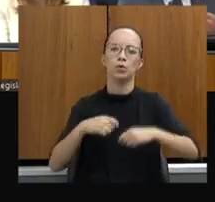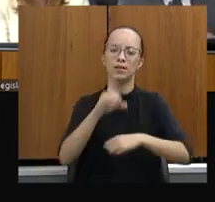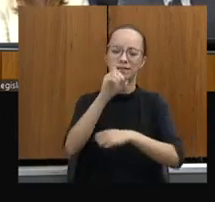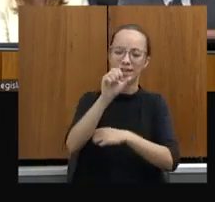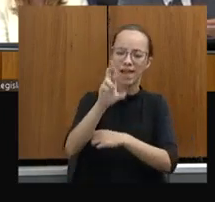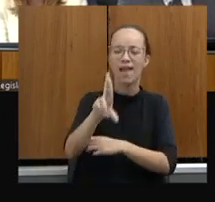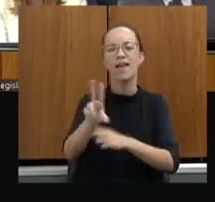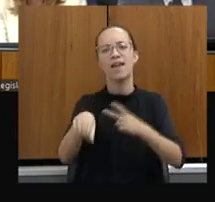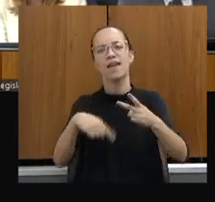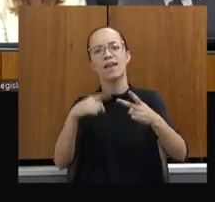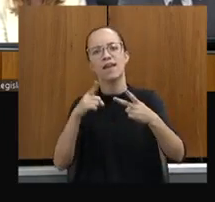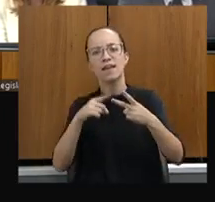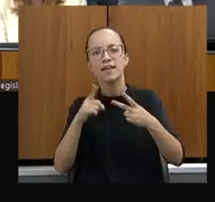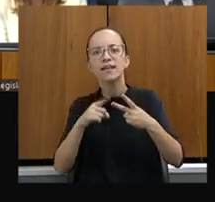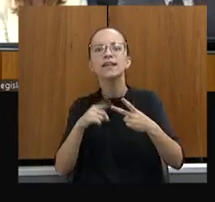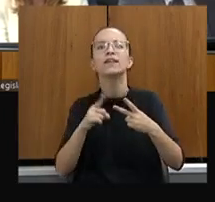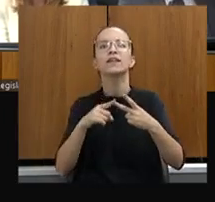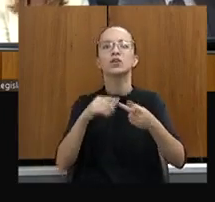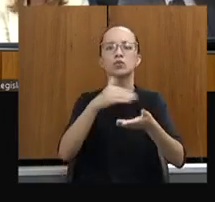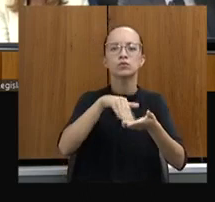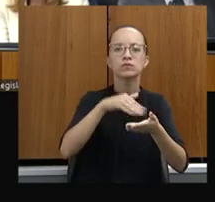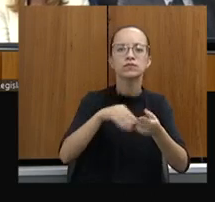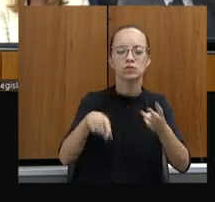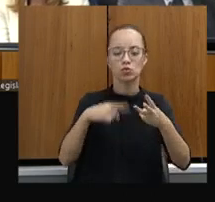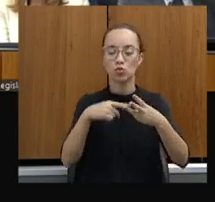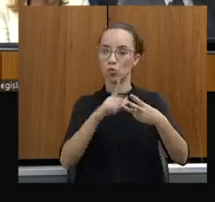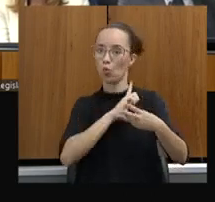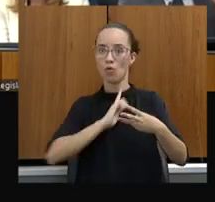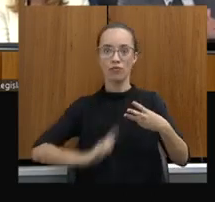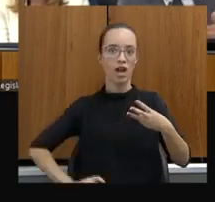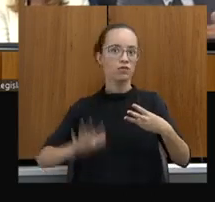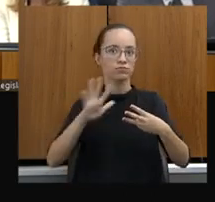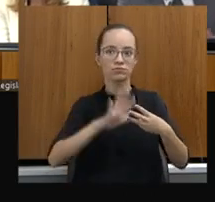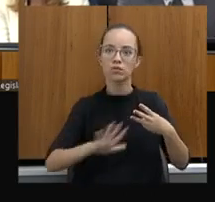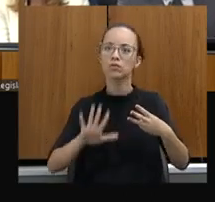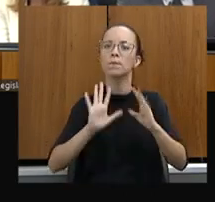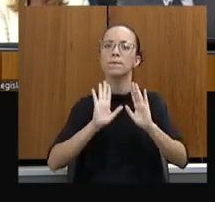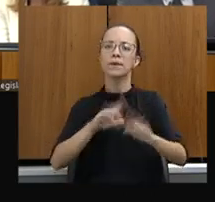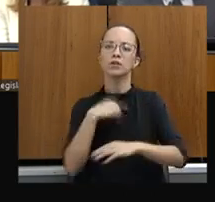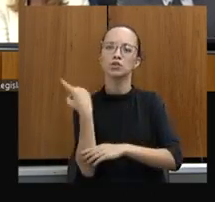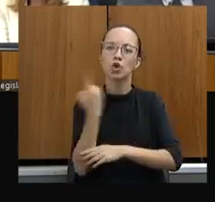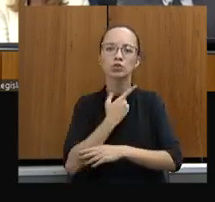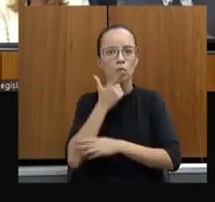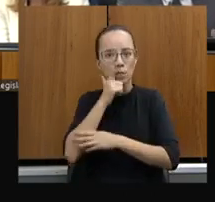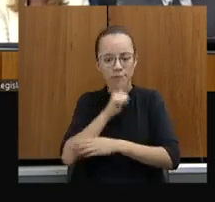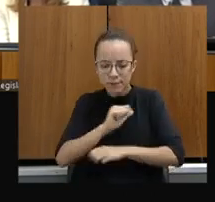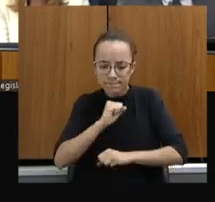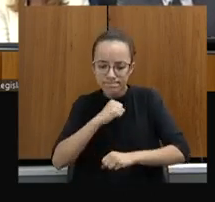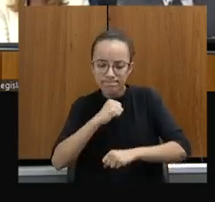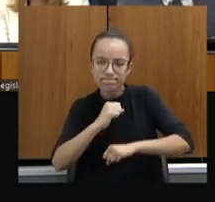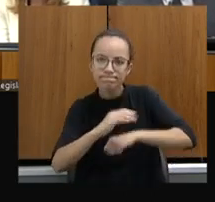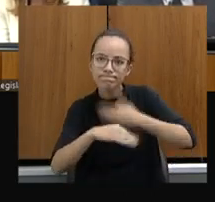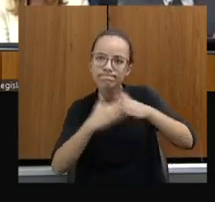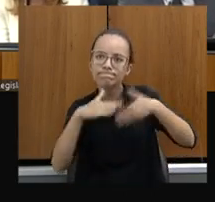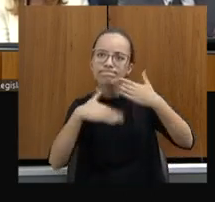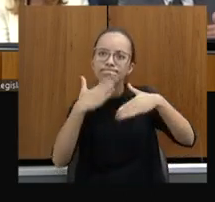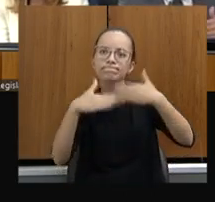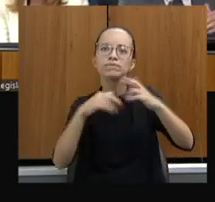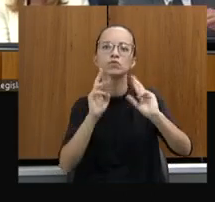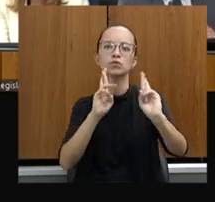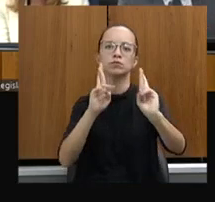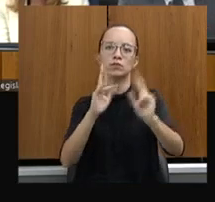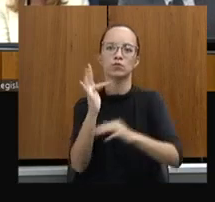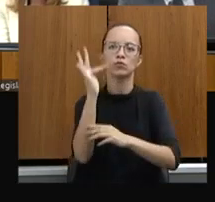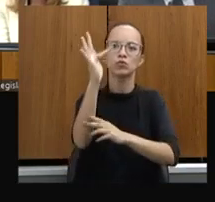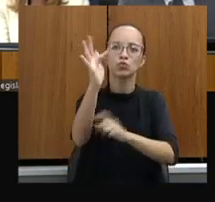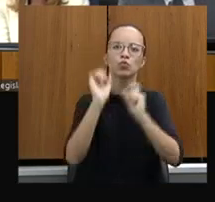Dr psicamente de estrutura do governo de um modo geral mas estamos conseguindo avançar cada vez mais expectativa é que a gente